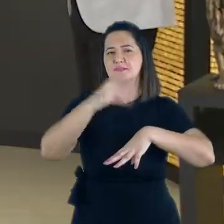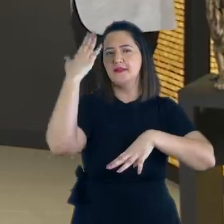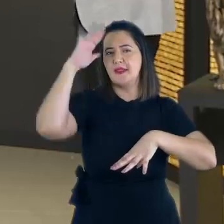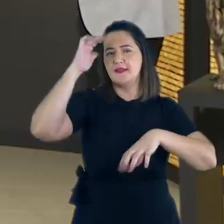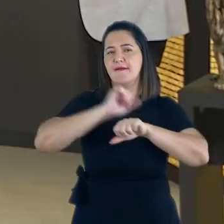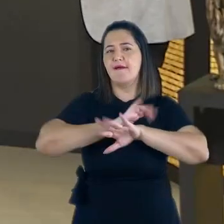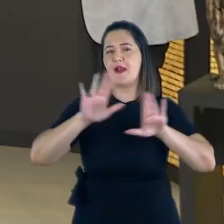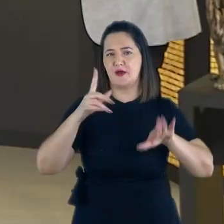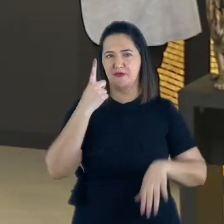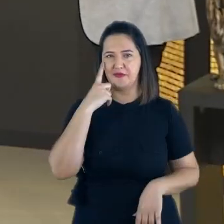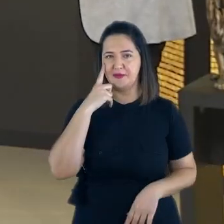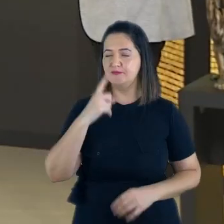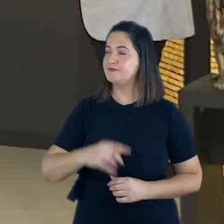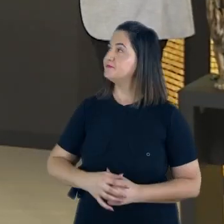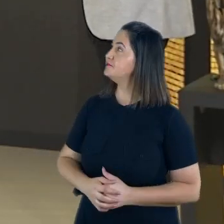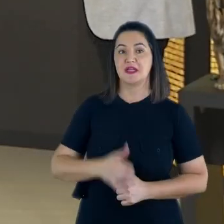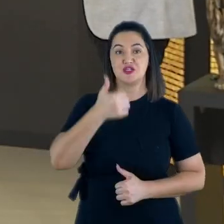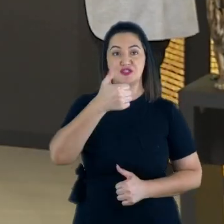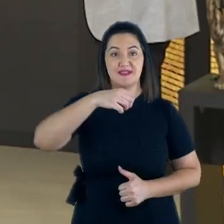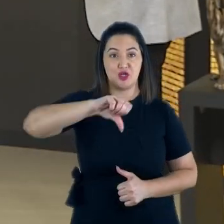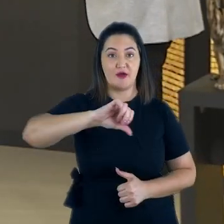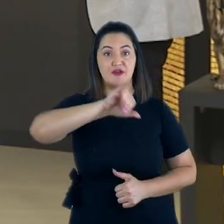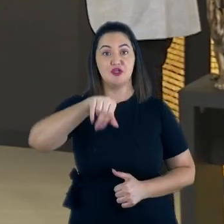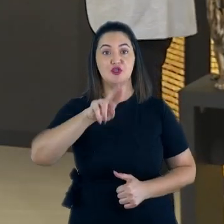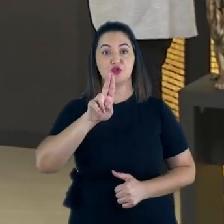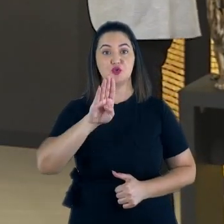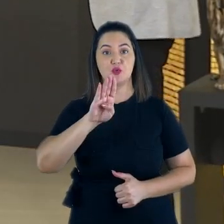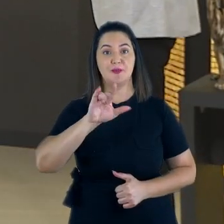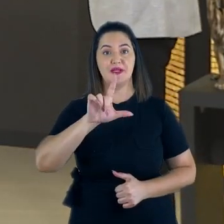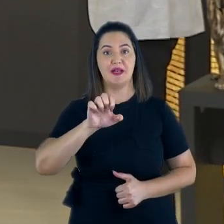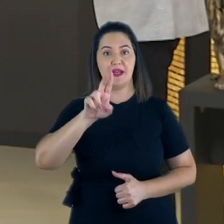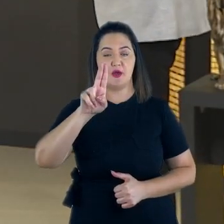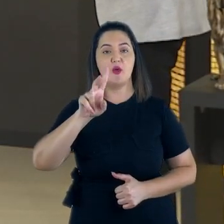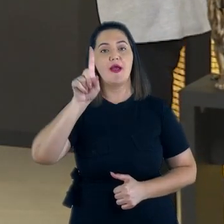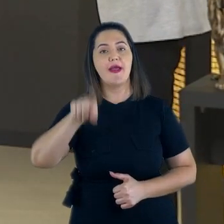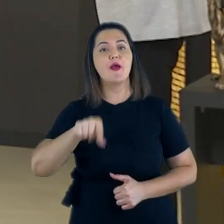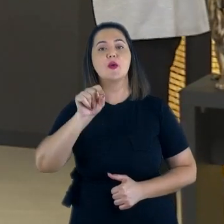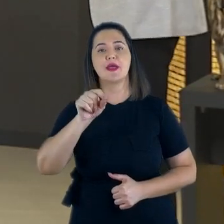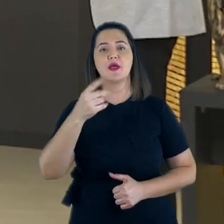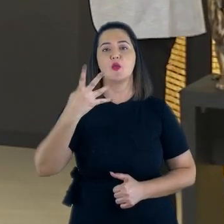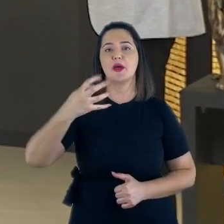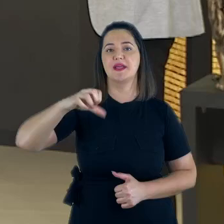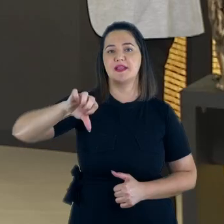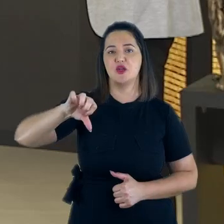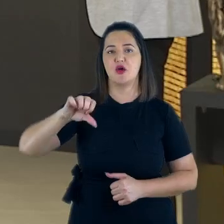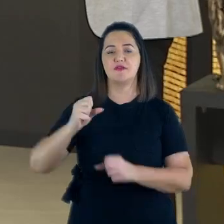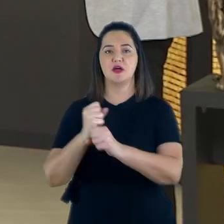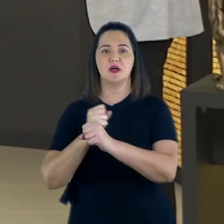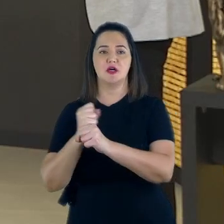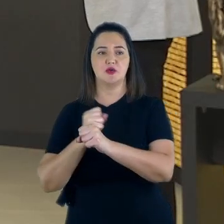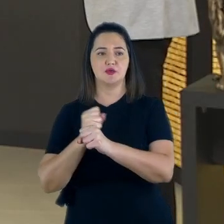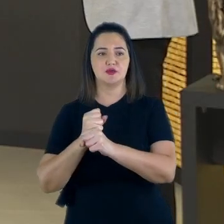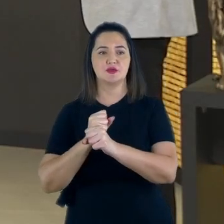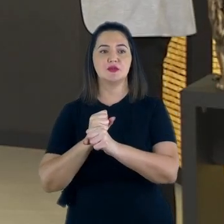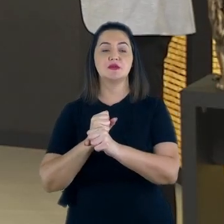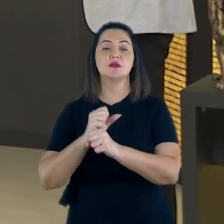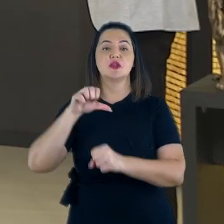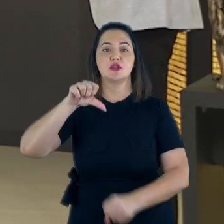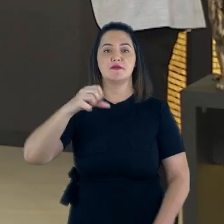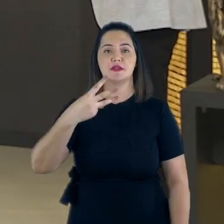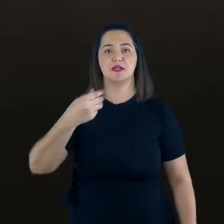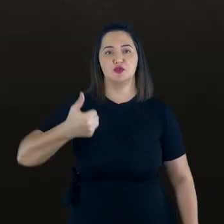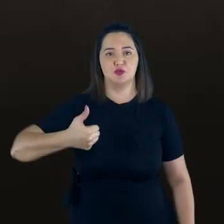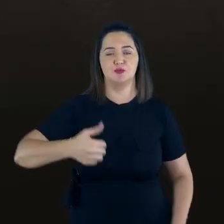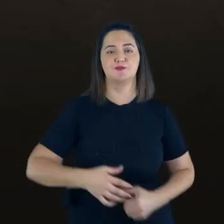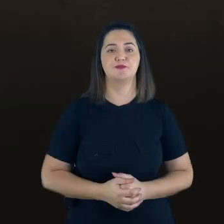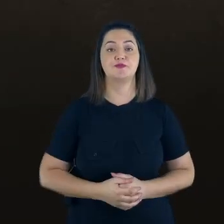aqui. 19 jubileus dá 19 vezes 49 anos, que resultam 931